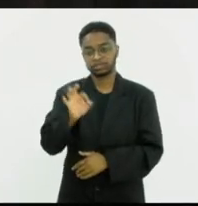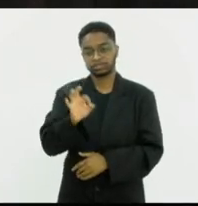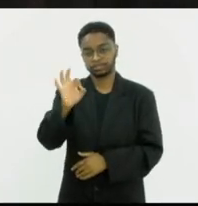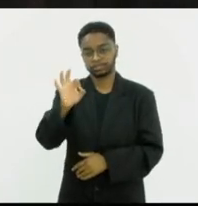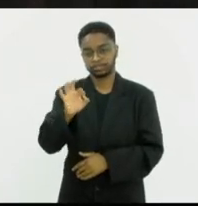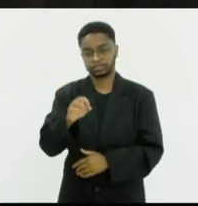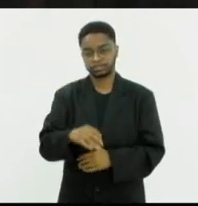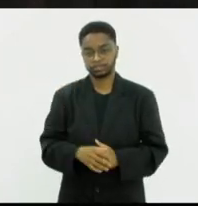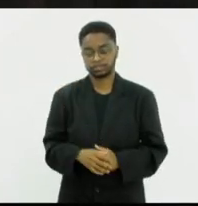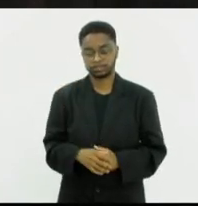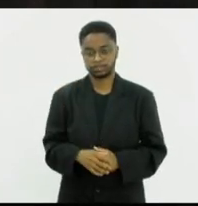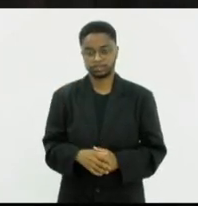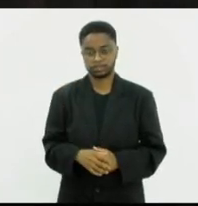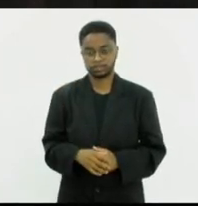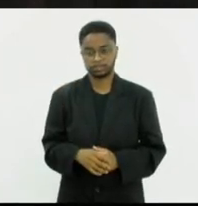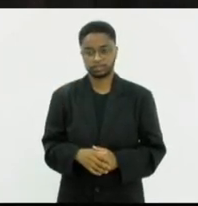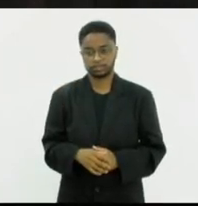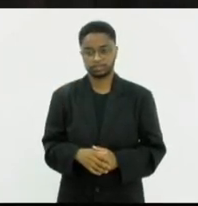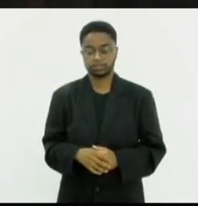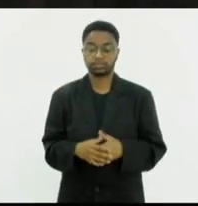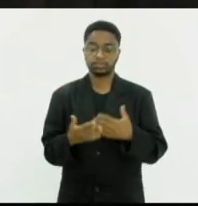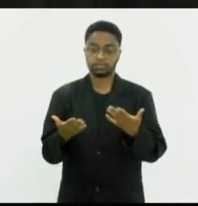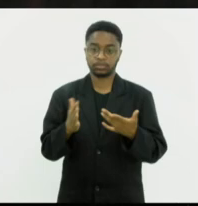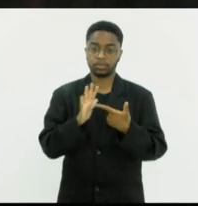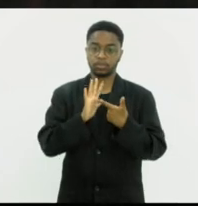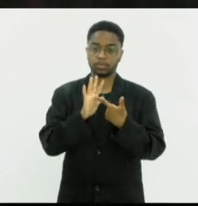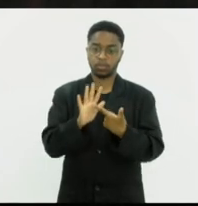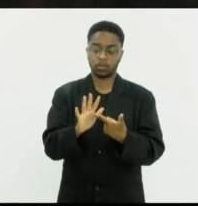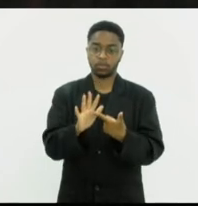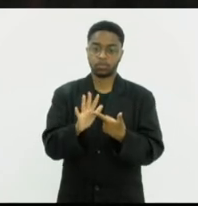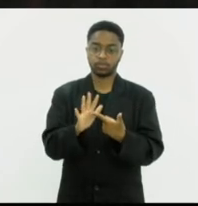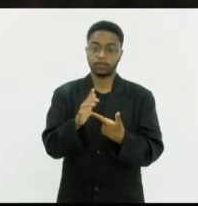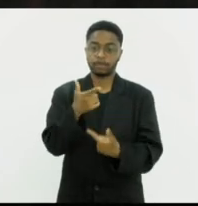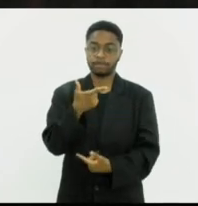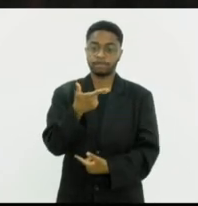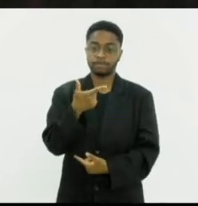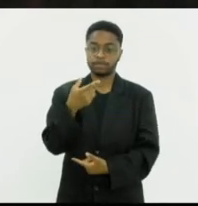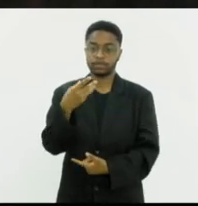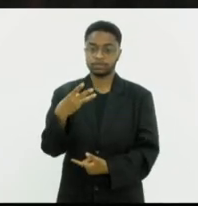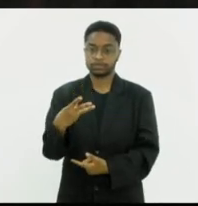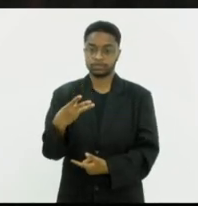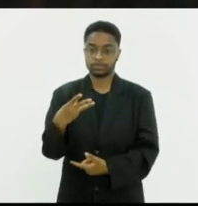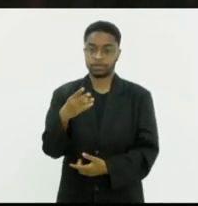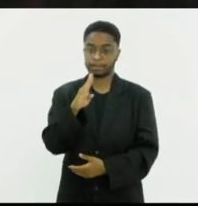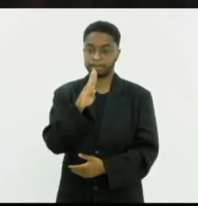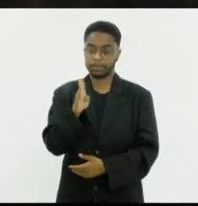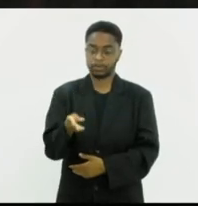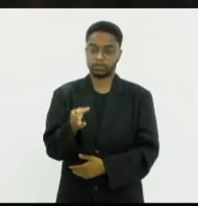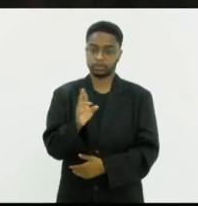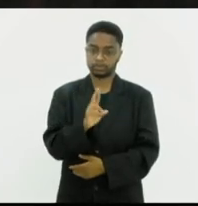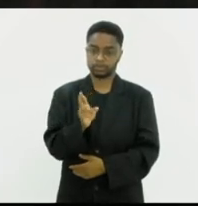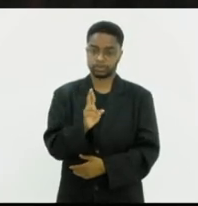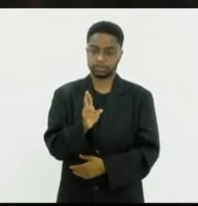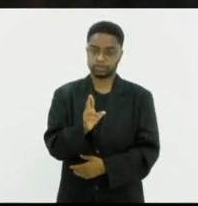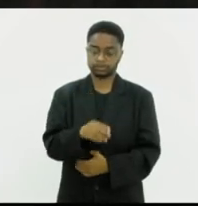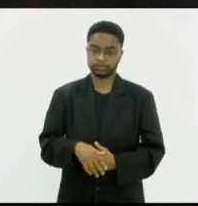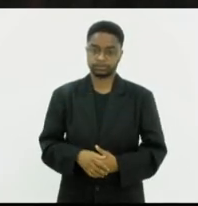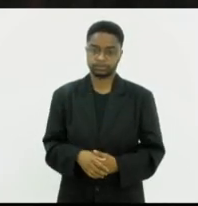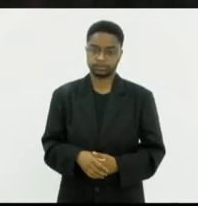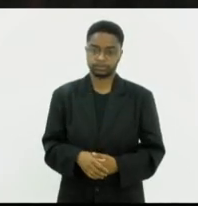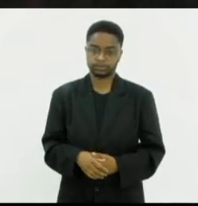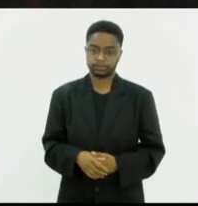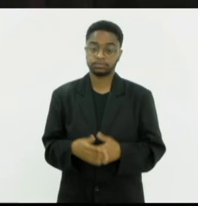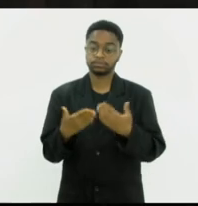percentuais. Aproximadamente, representa isso, 23 bilhões de reais. Então, temos